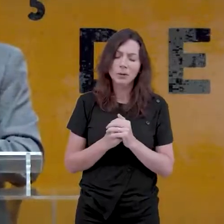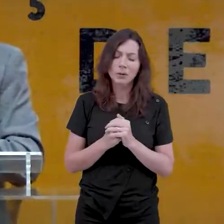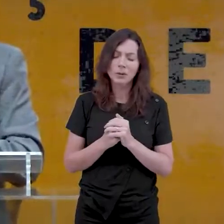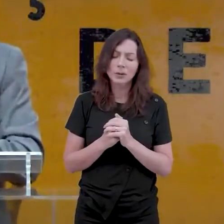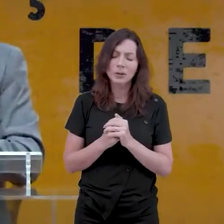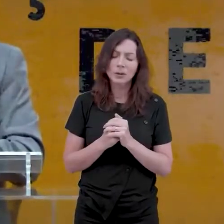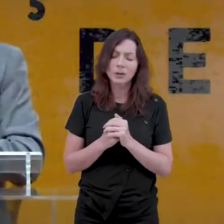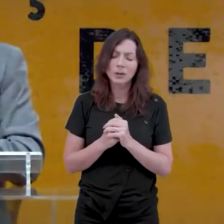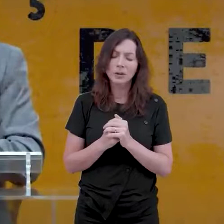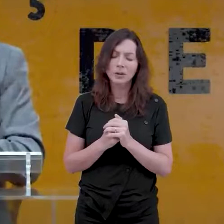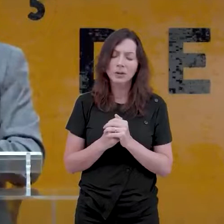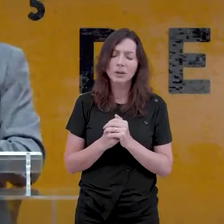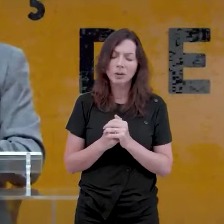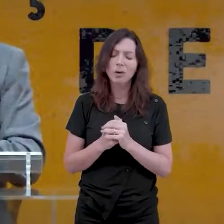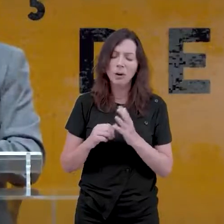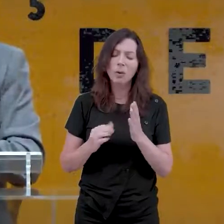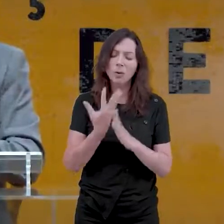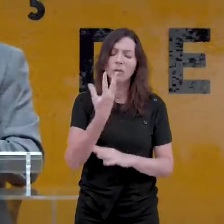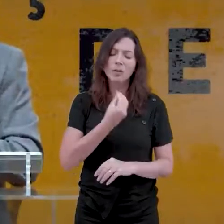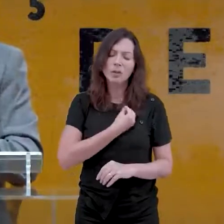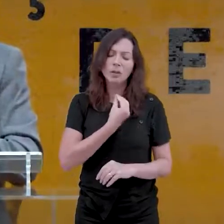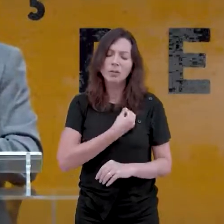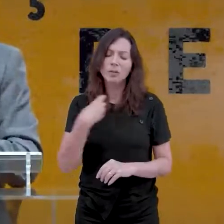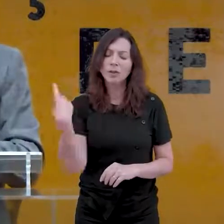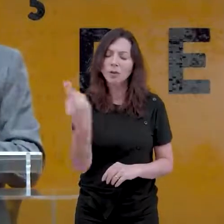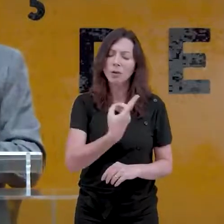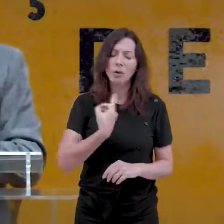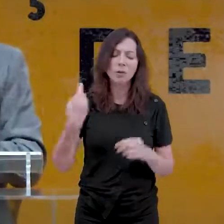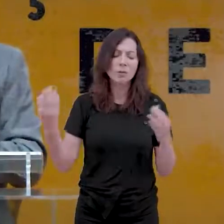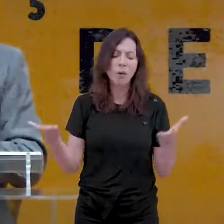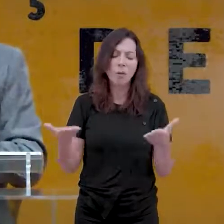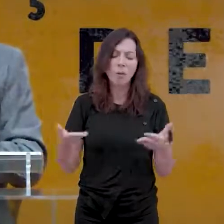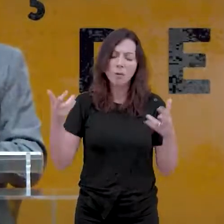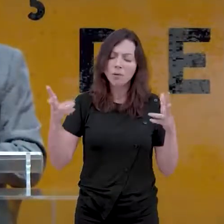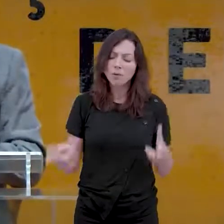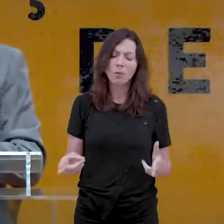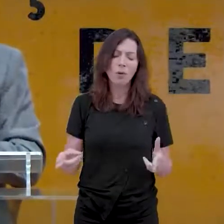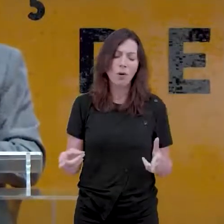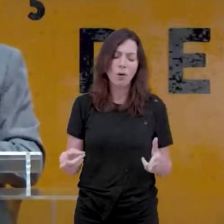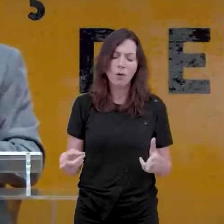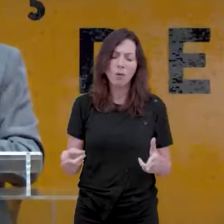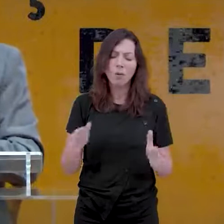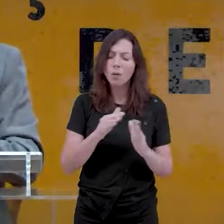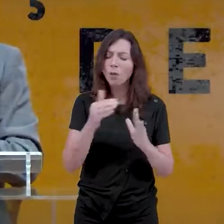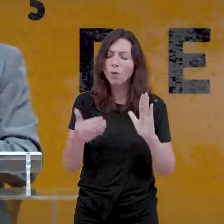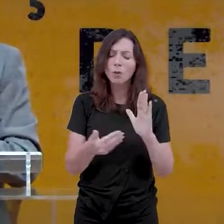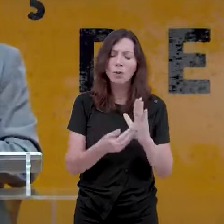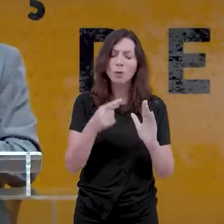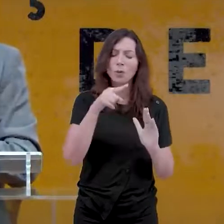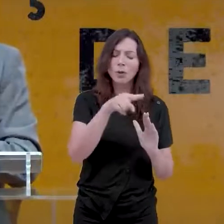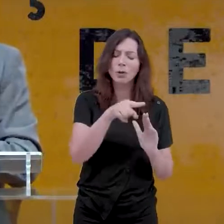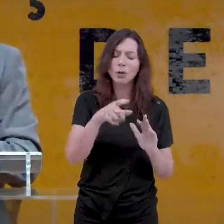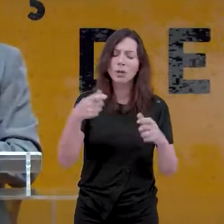é aquilo que acontece conosco ainda hoje. As necessidades dele, lá no passado, ainda são as